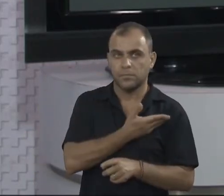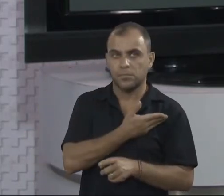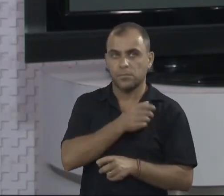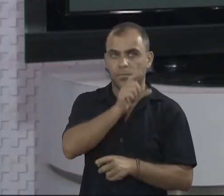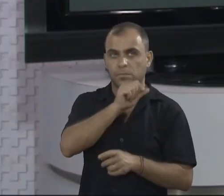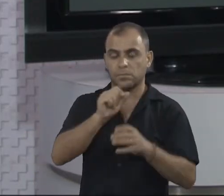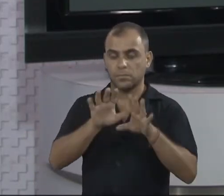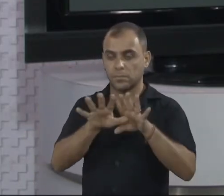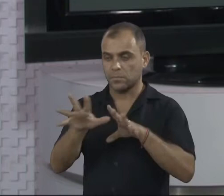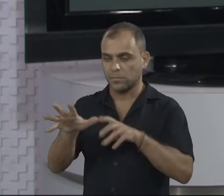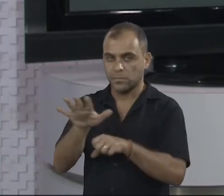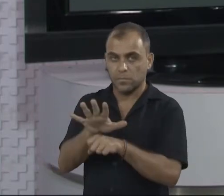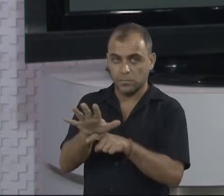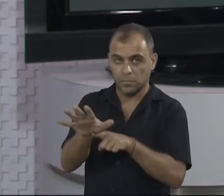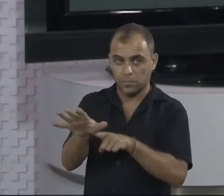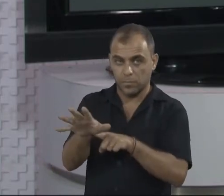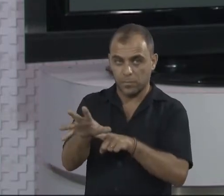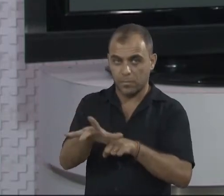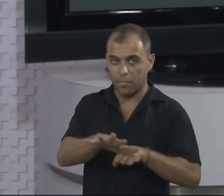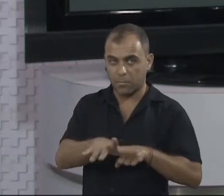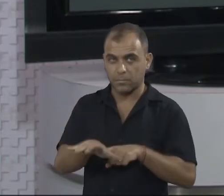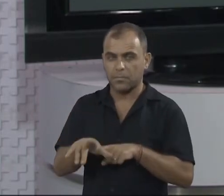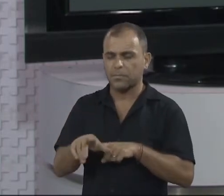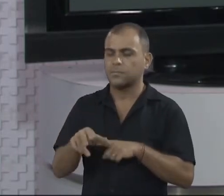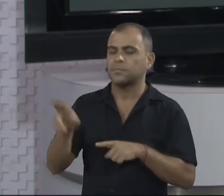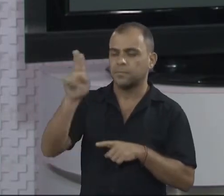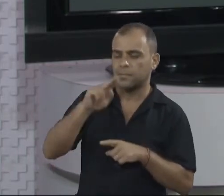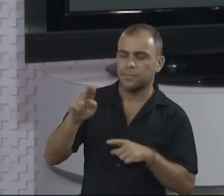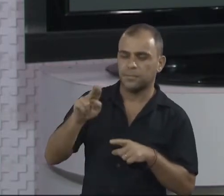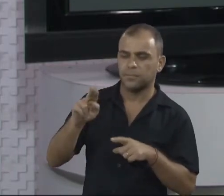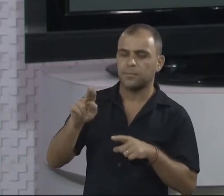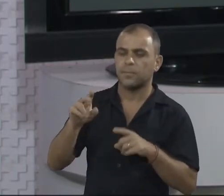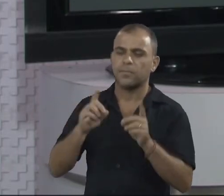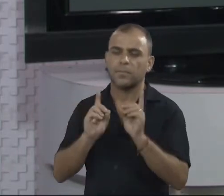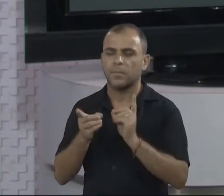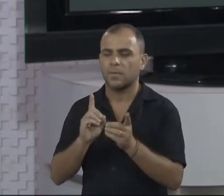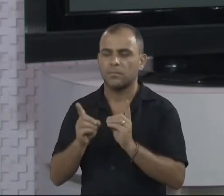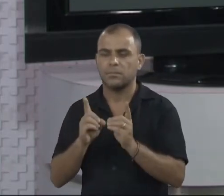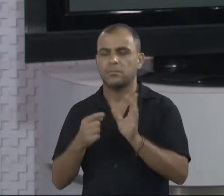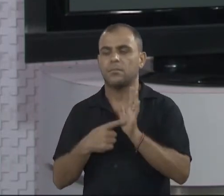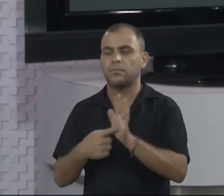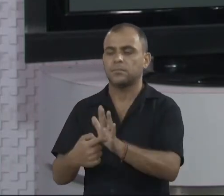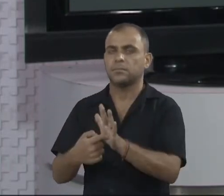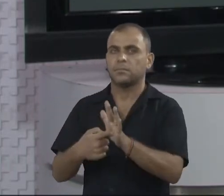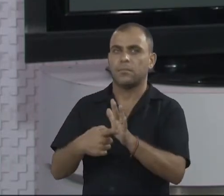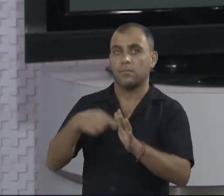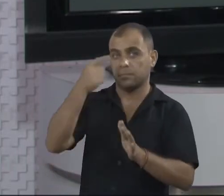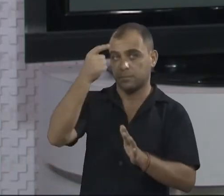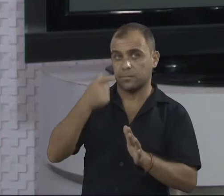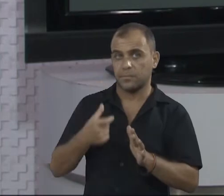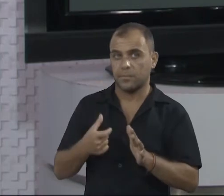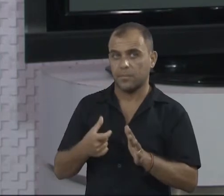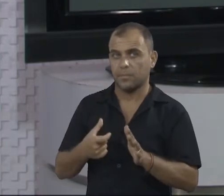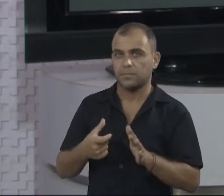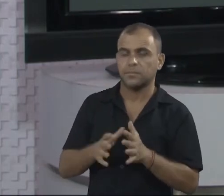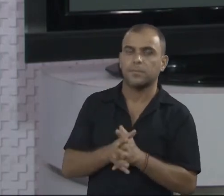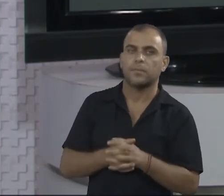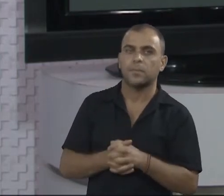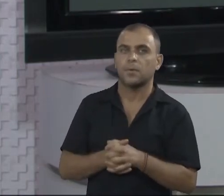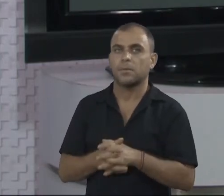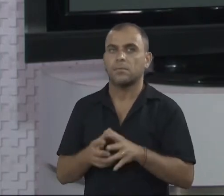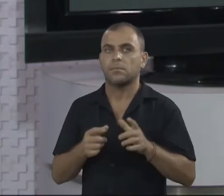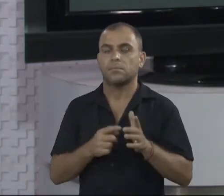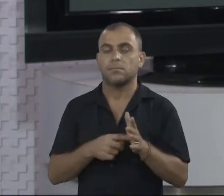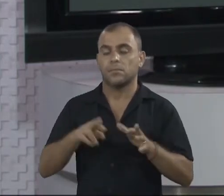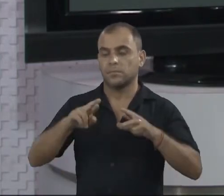vocês, meio básica, assim, que a gente usa de forma didática também para mostrar as partes deles, tá? Então, aqui eu coloquei